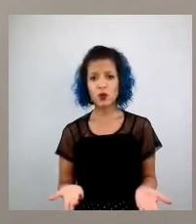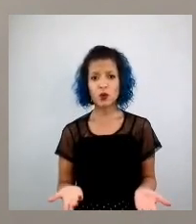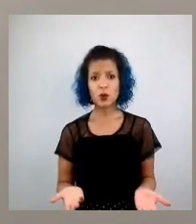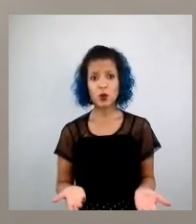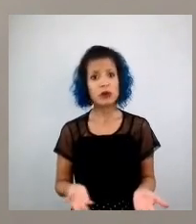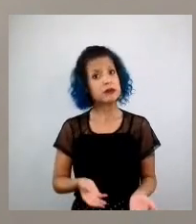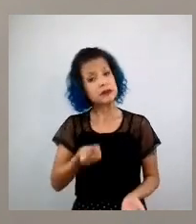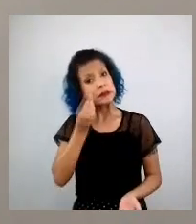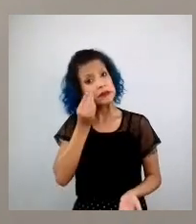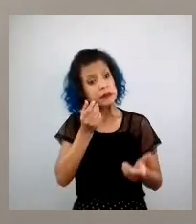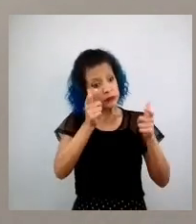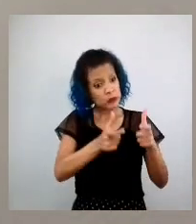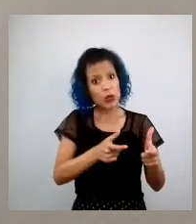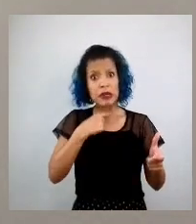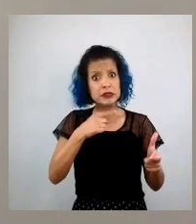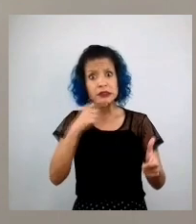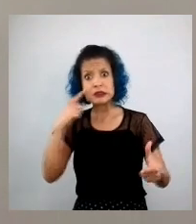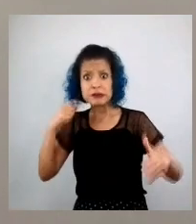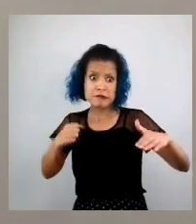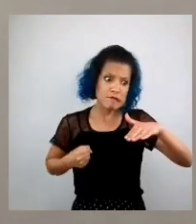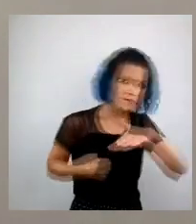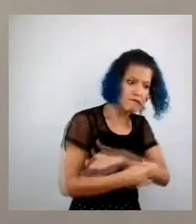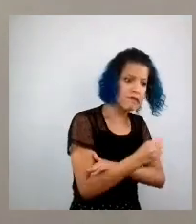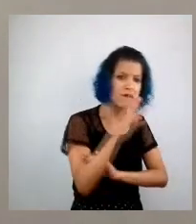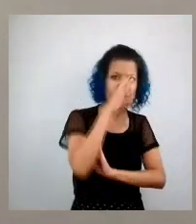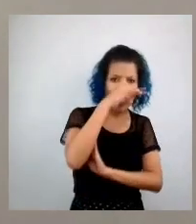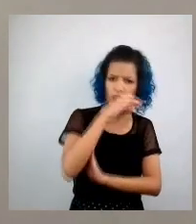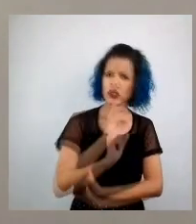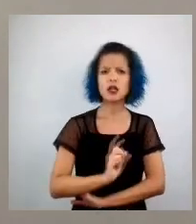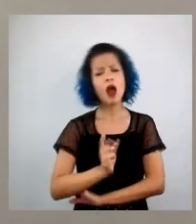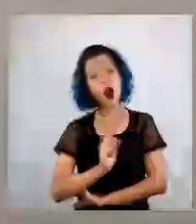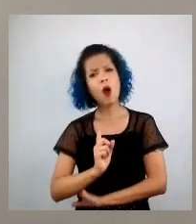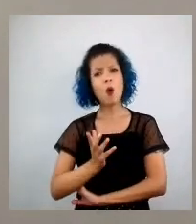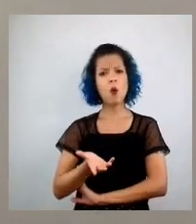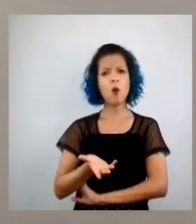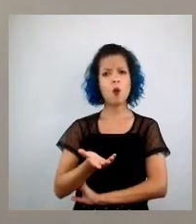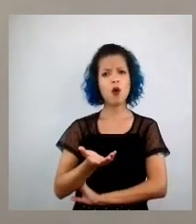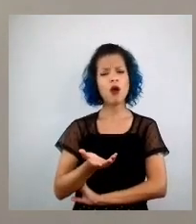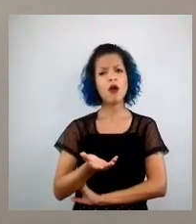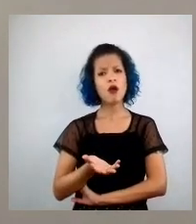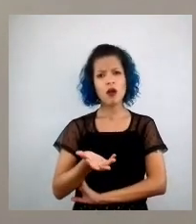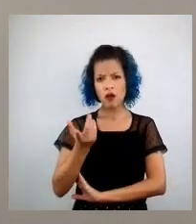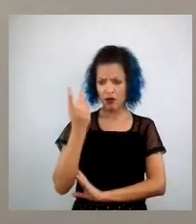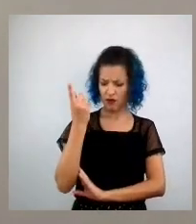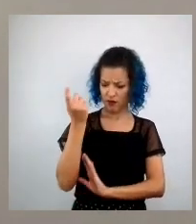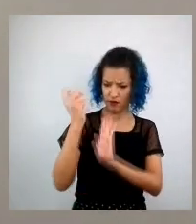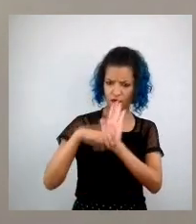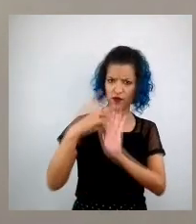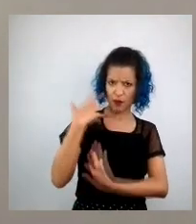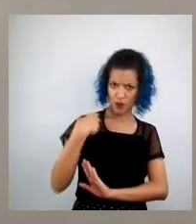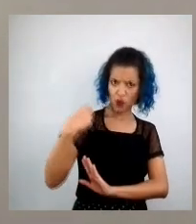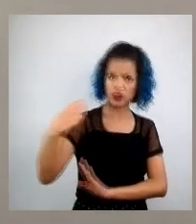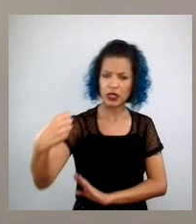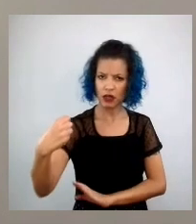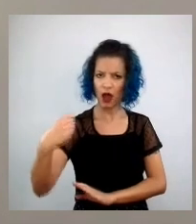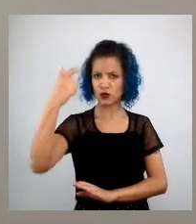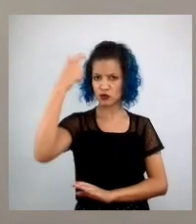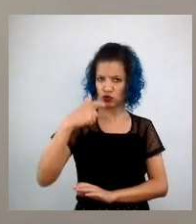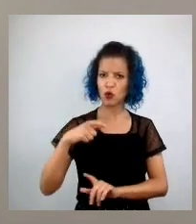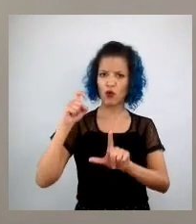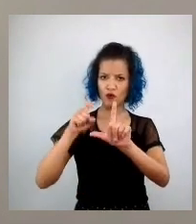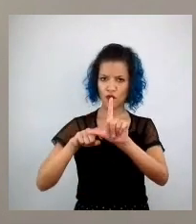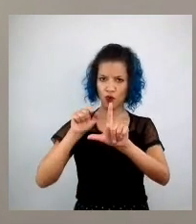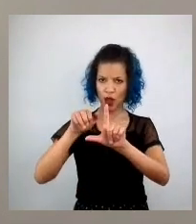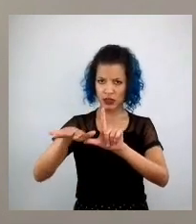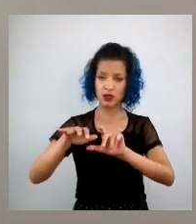não estou. Se você vai me contratar, seja como influenciadora ou seja como planejadora da sua empresa, entende aquilo que eu posso